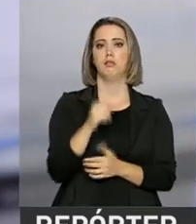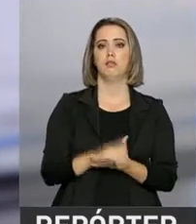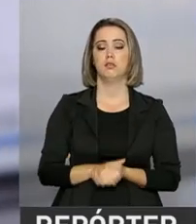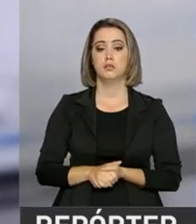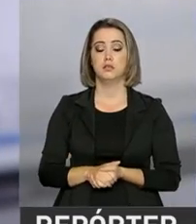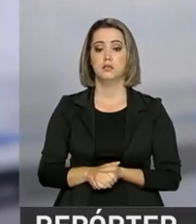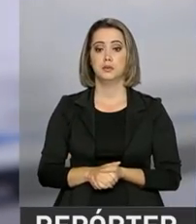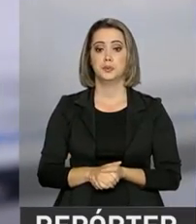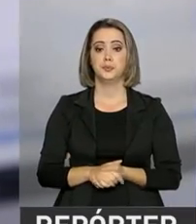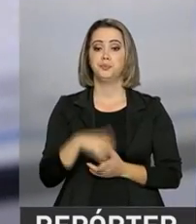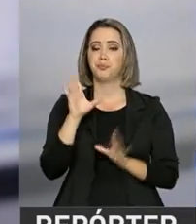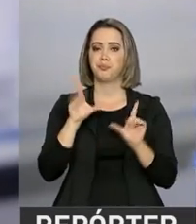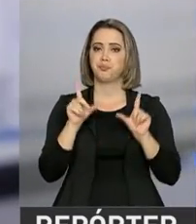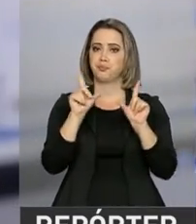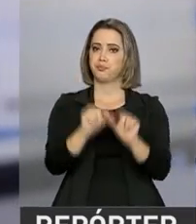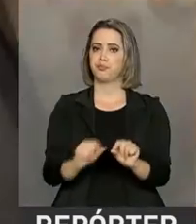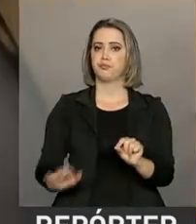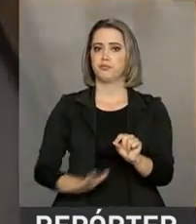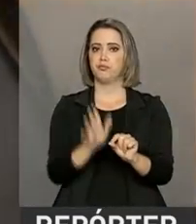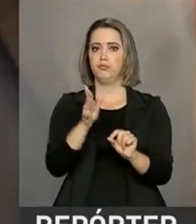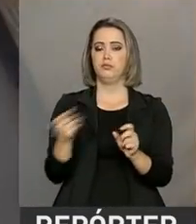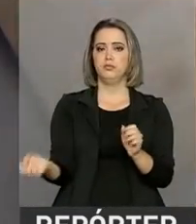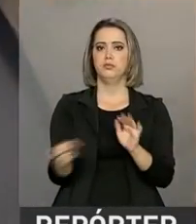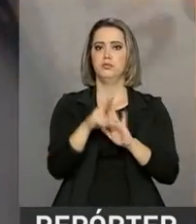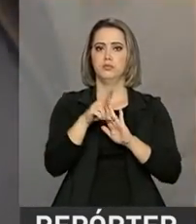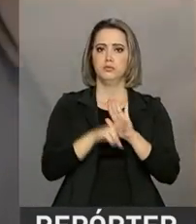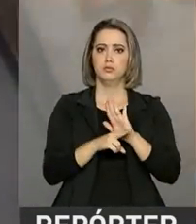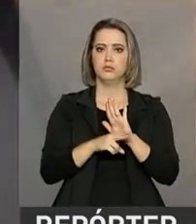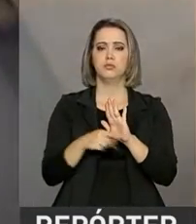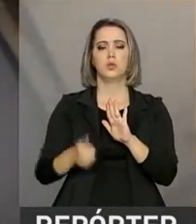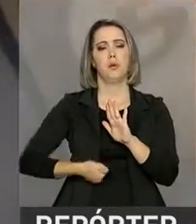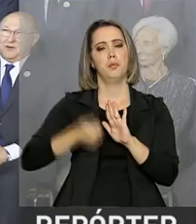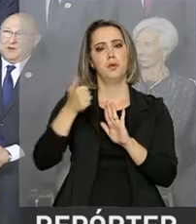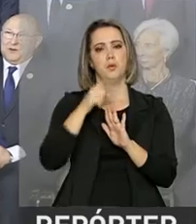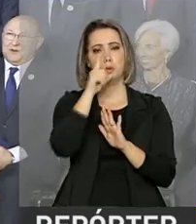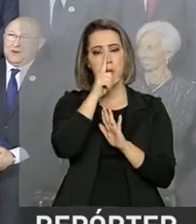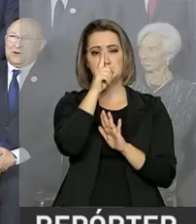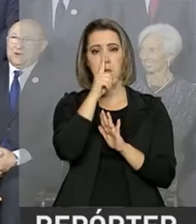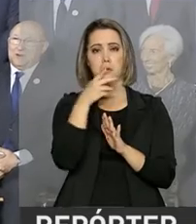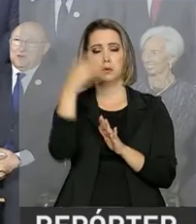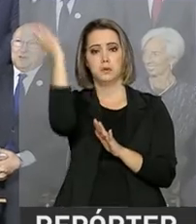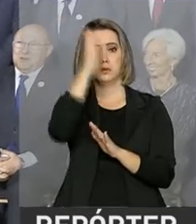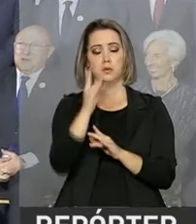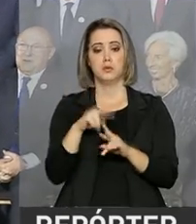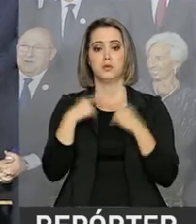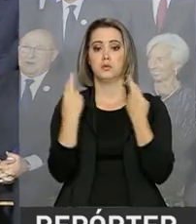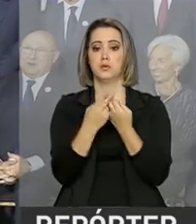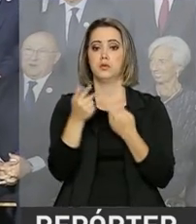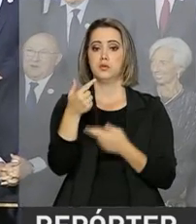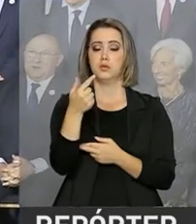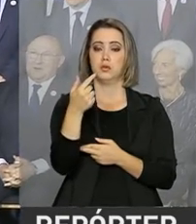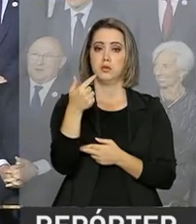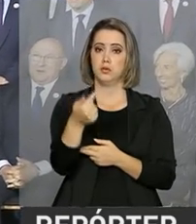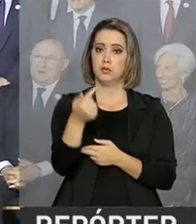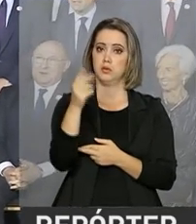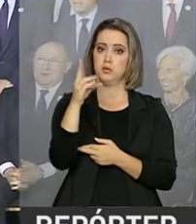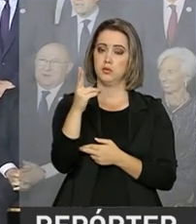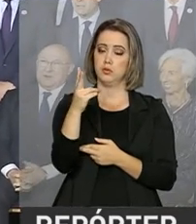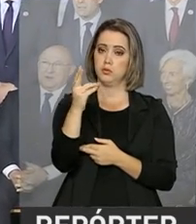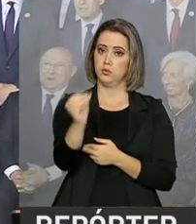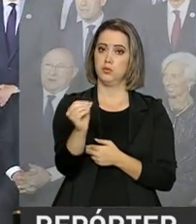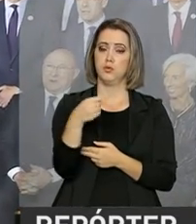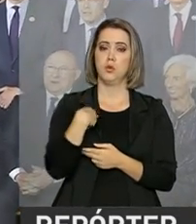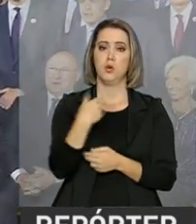a queda da inflação reformas melhoria no risco brasil na reunião financeira do g20 o governo brasileiro